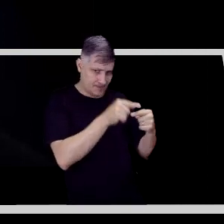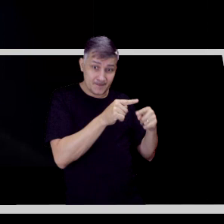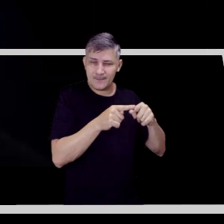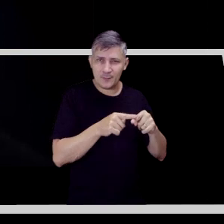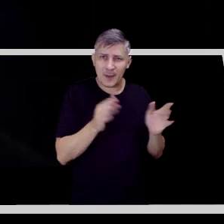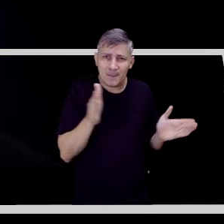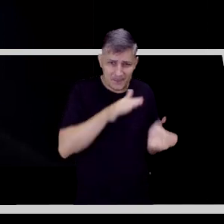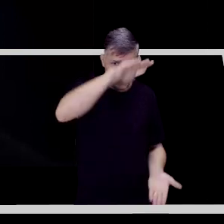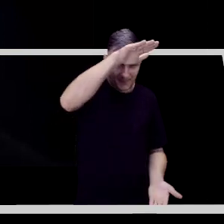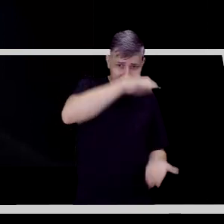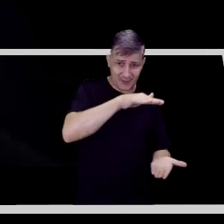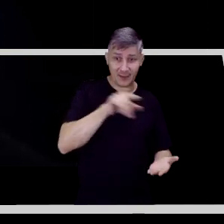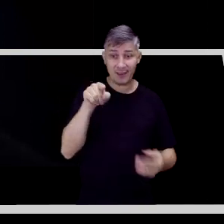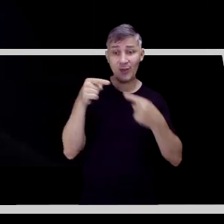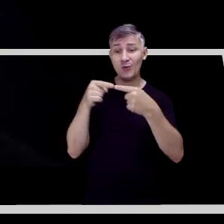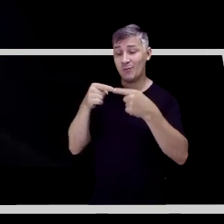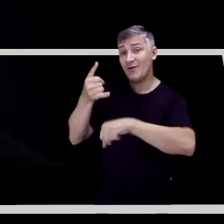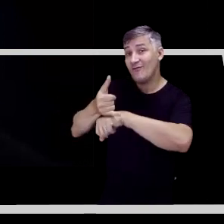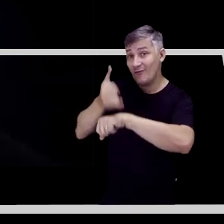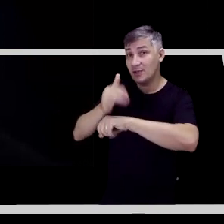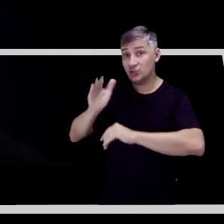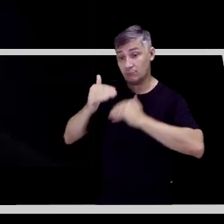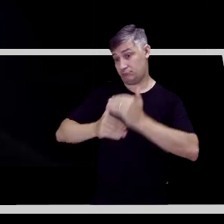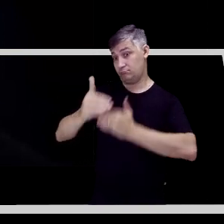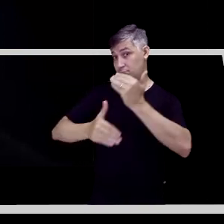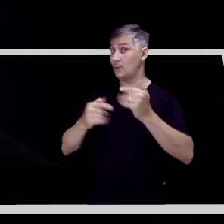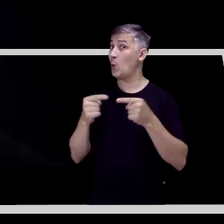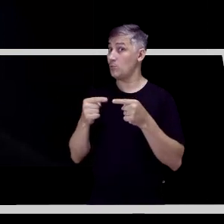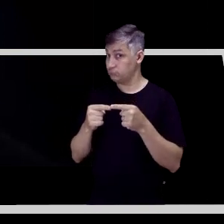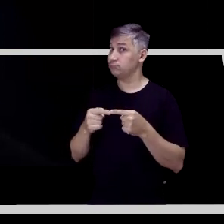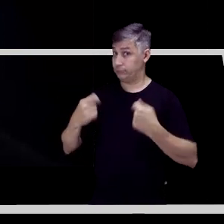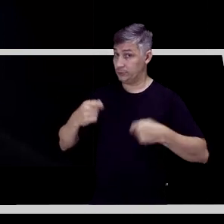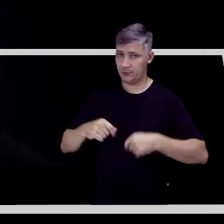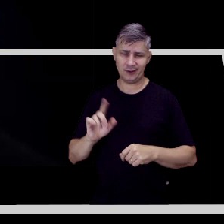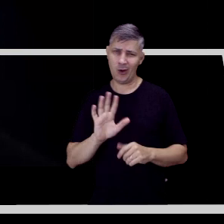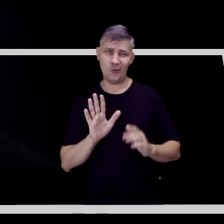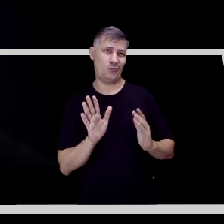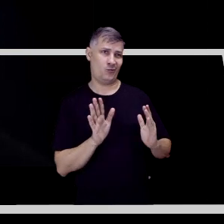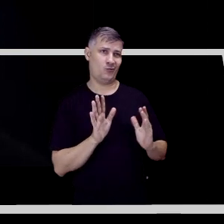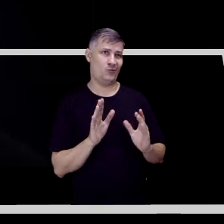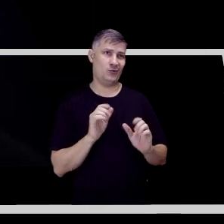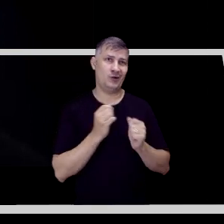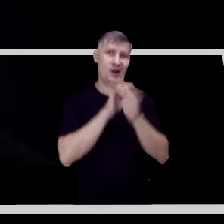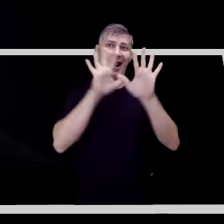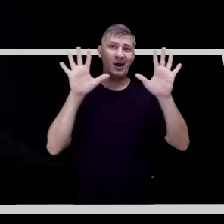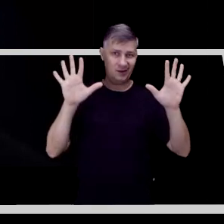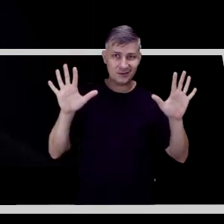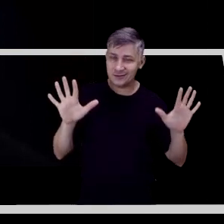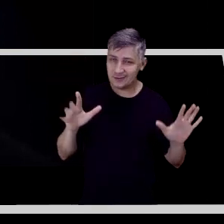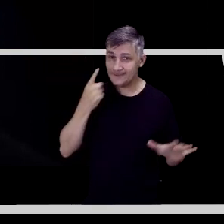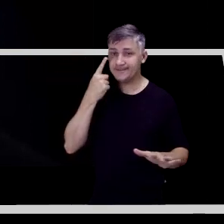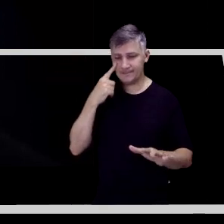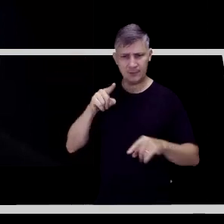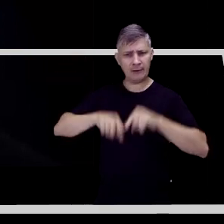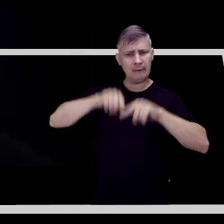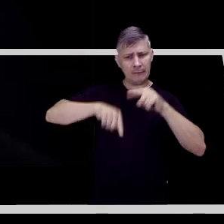entra no campo do aço já começa a ser mais tectônico, né? Não é tão estereotômico. Então, essas transparências